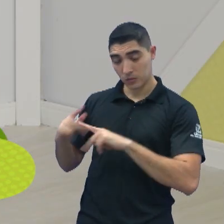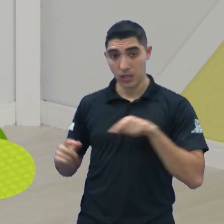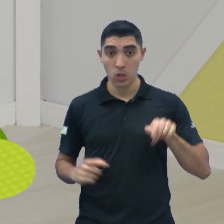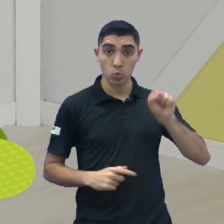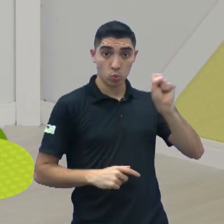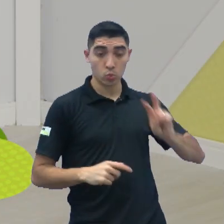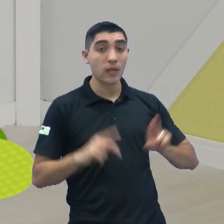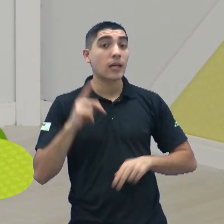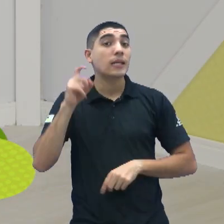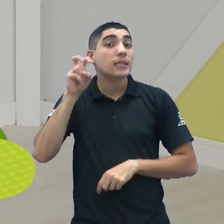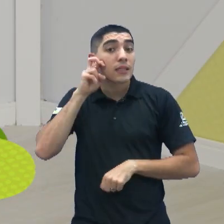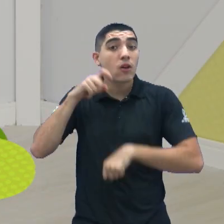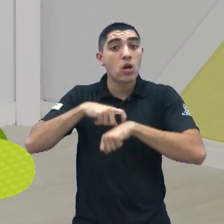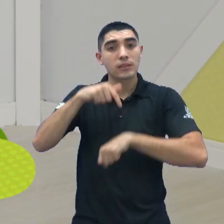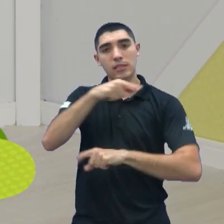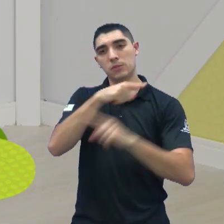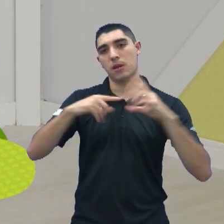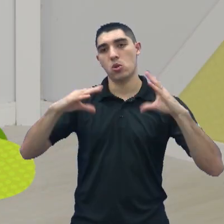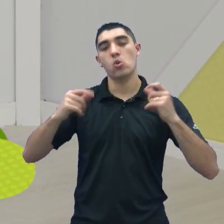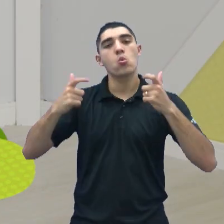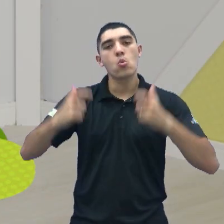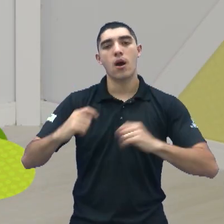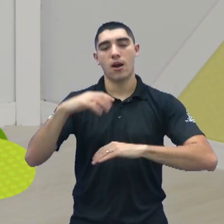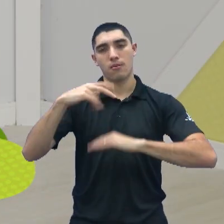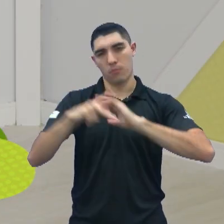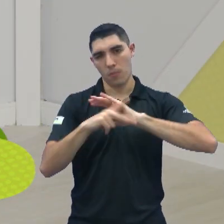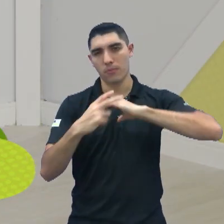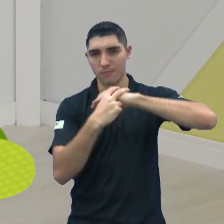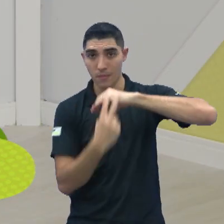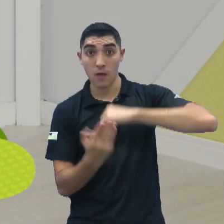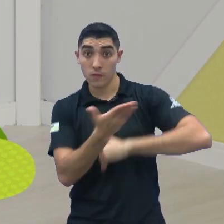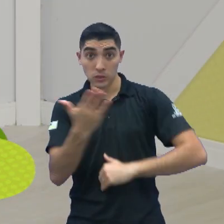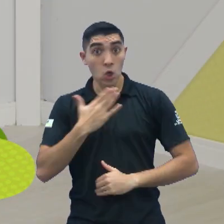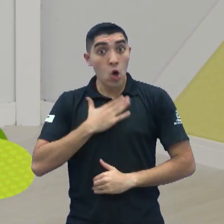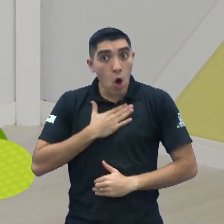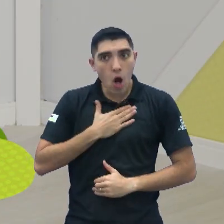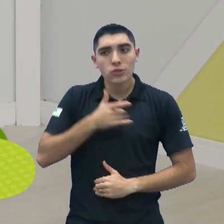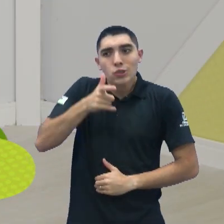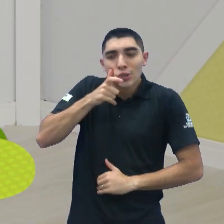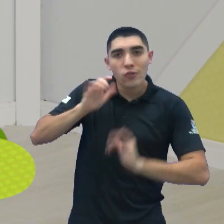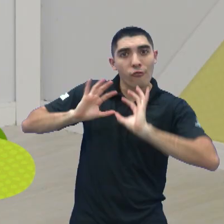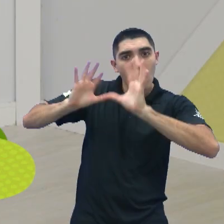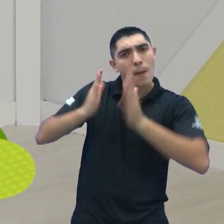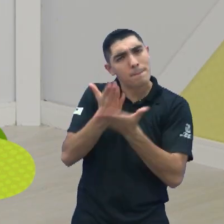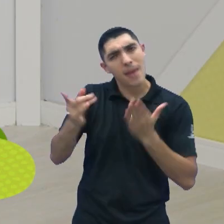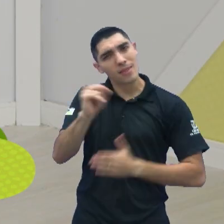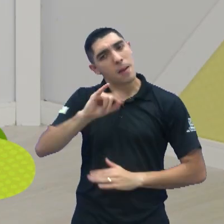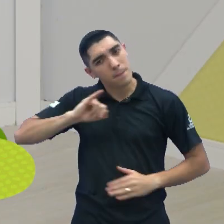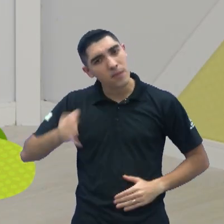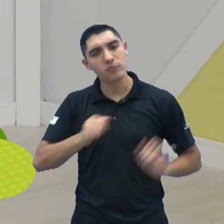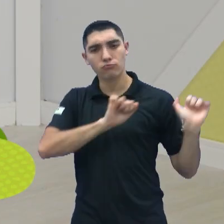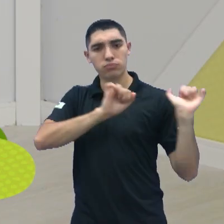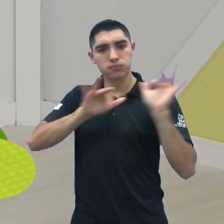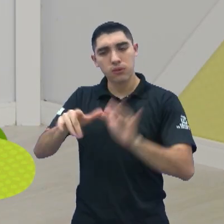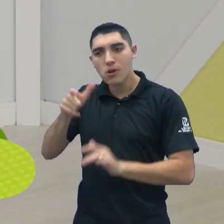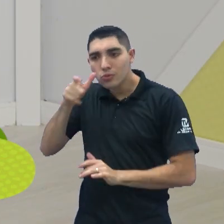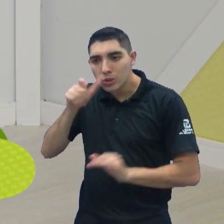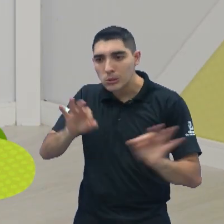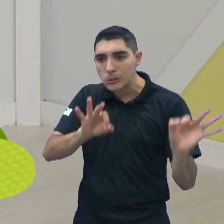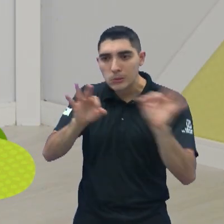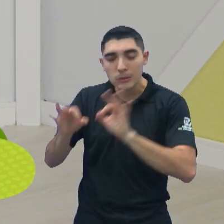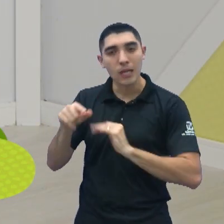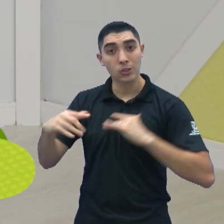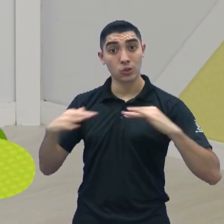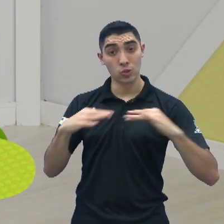quinta-feira, 7h30 da noite, na Farmaconde Arena. Você que gosta de vôlei não pode perder. Bom jogo para você acompanhar. Vôlei São José e Suzano,